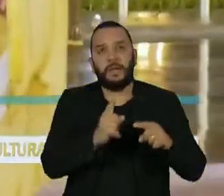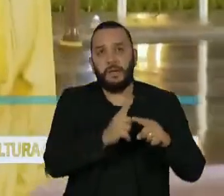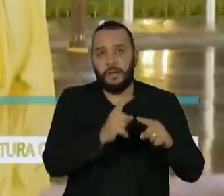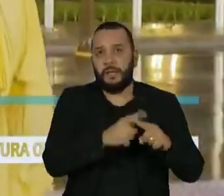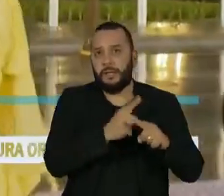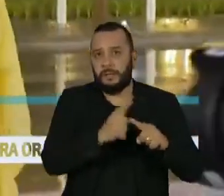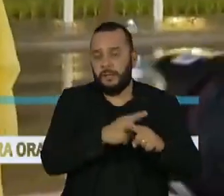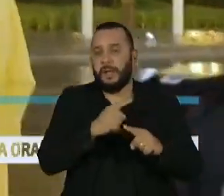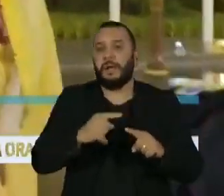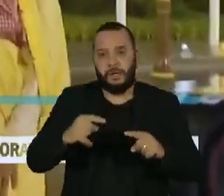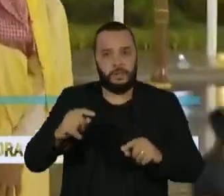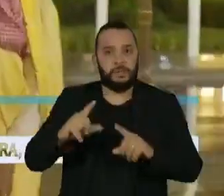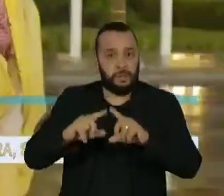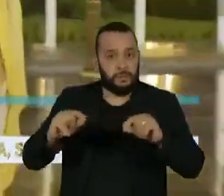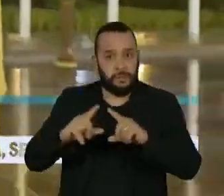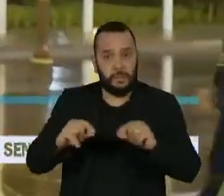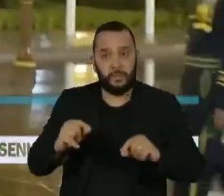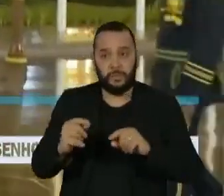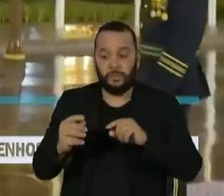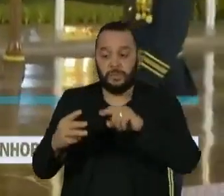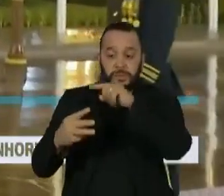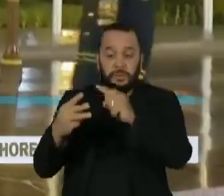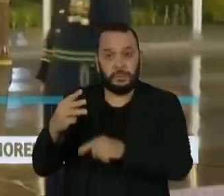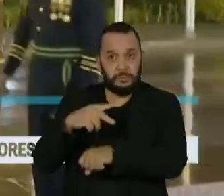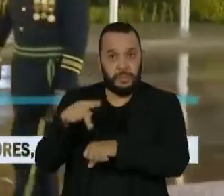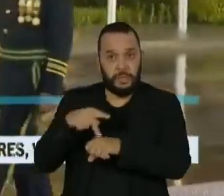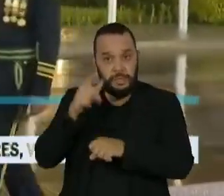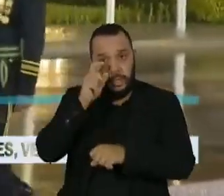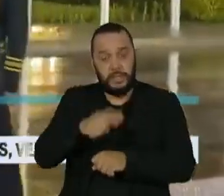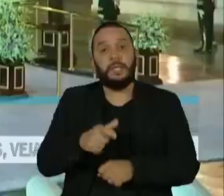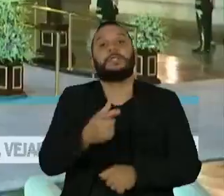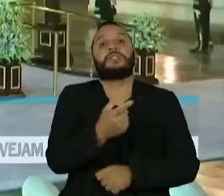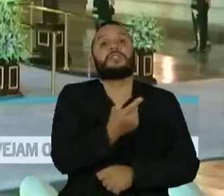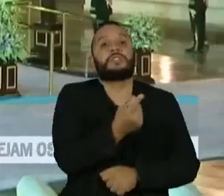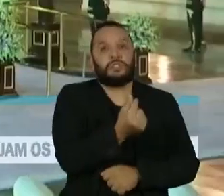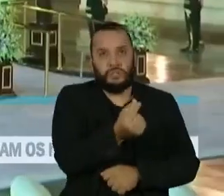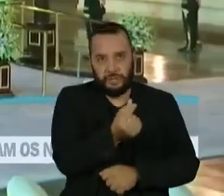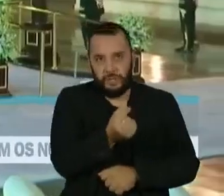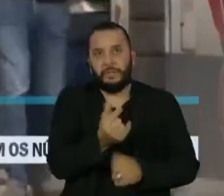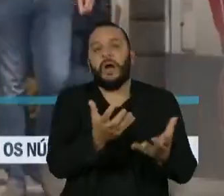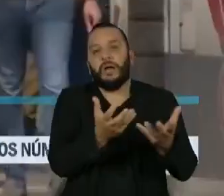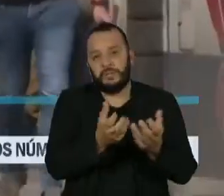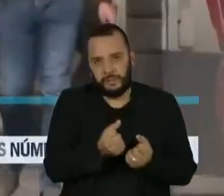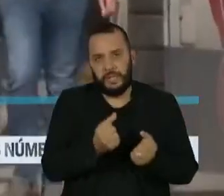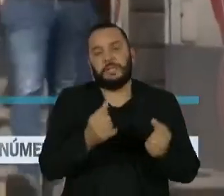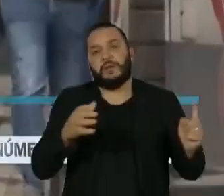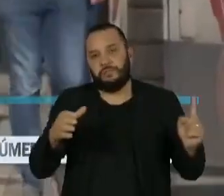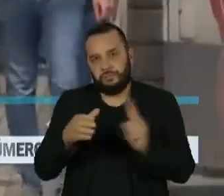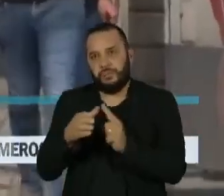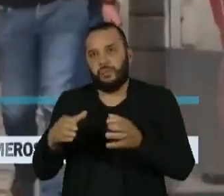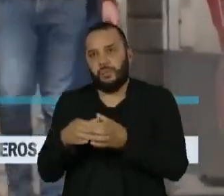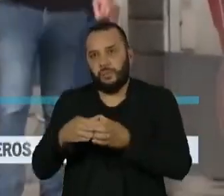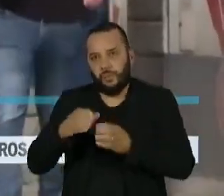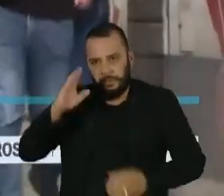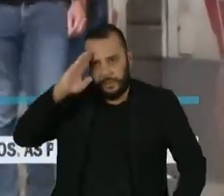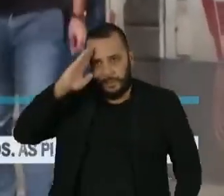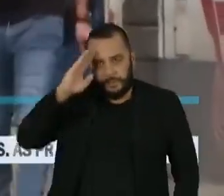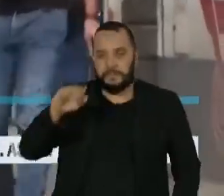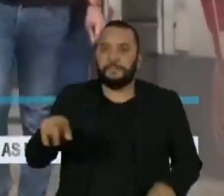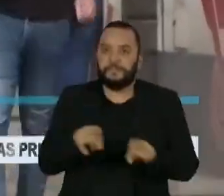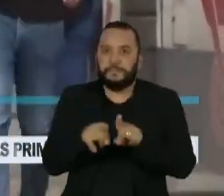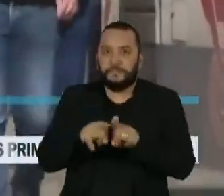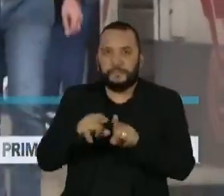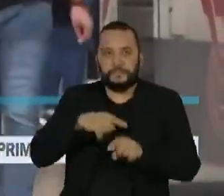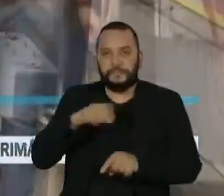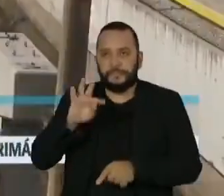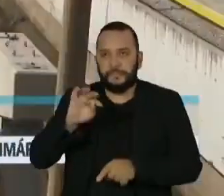da monarquia saudita e, para tanto, se dispõem a aceitá-la no consórcio militar. Um acordo entre Tel Aviv e